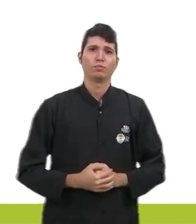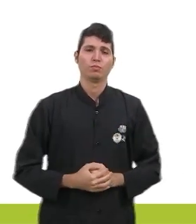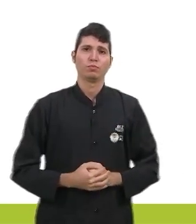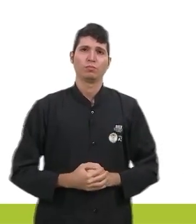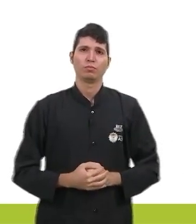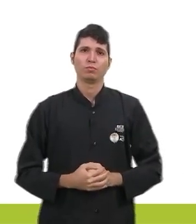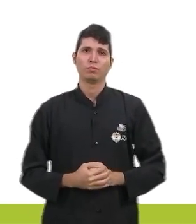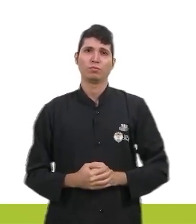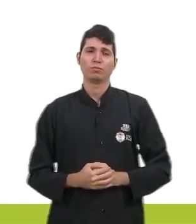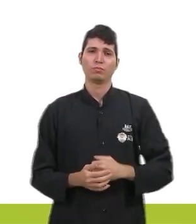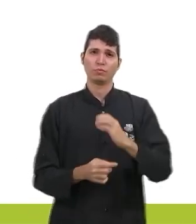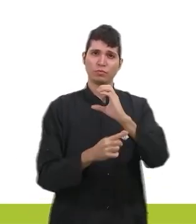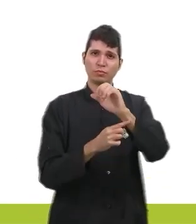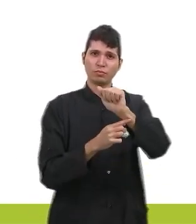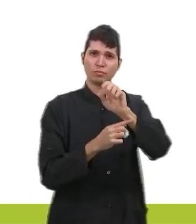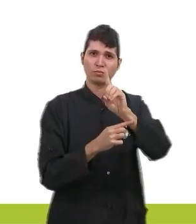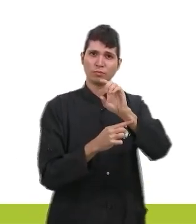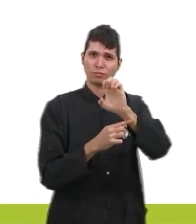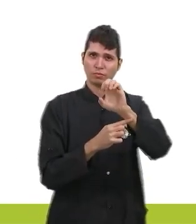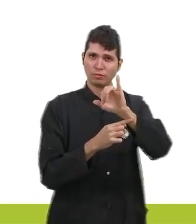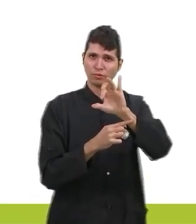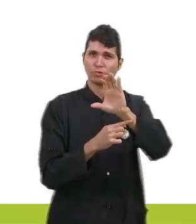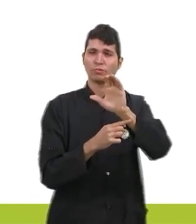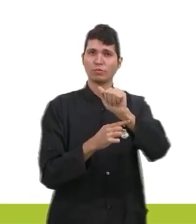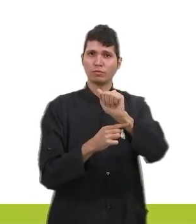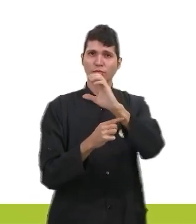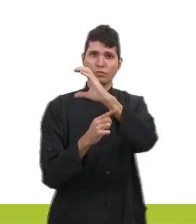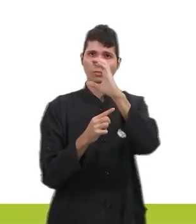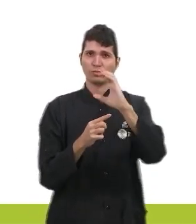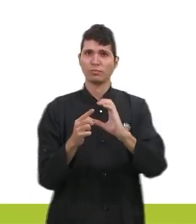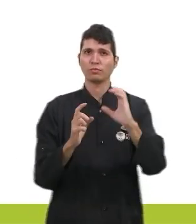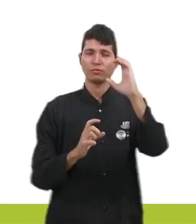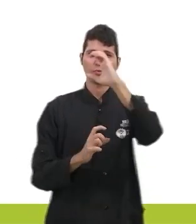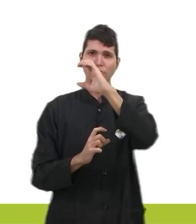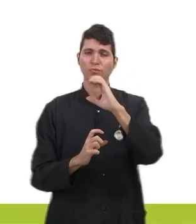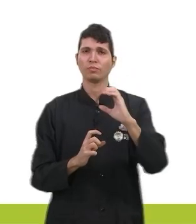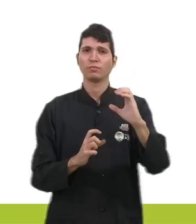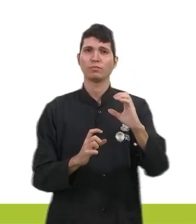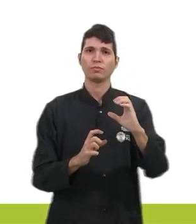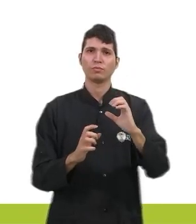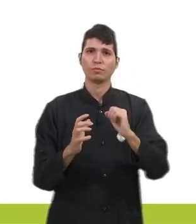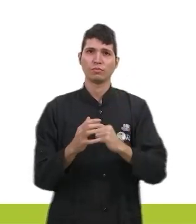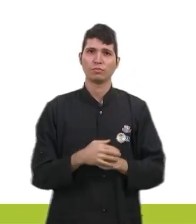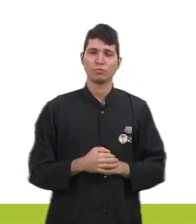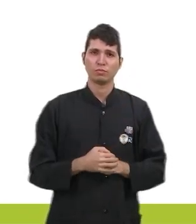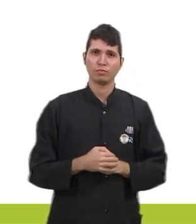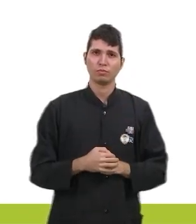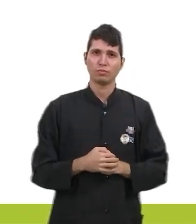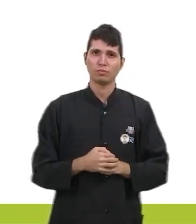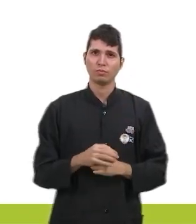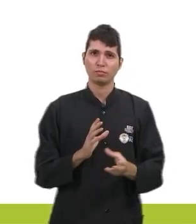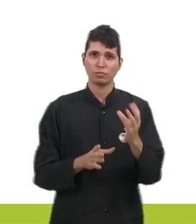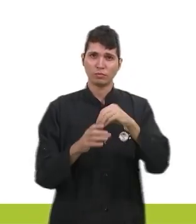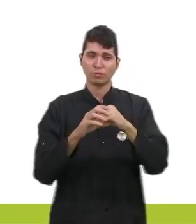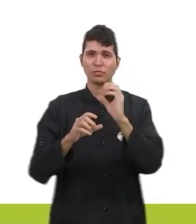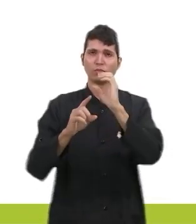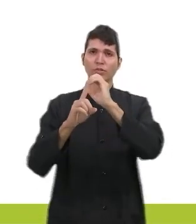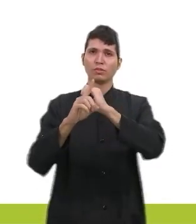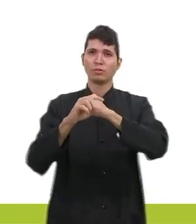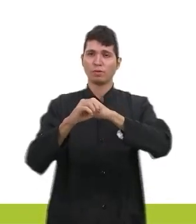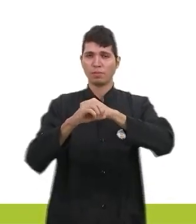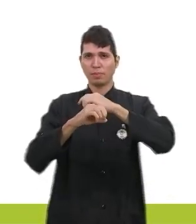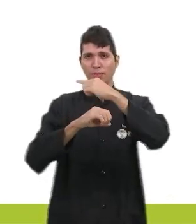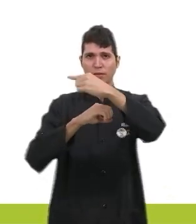As cadeias carbônicas, elas também podem estar relacionadas enquanto à disposição do átomos. Elas podem ser chamadas de